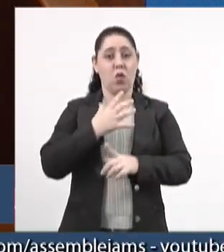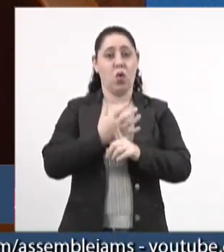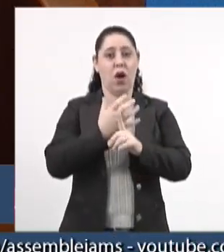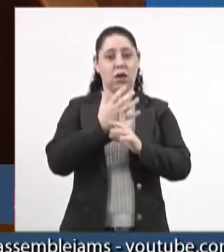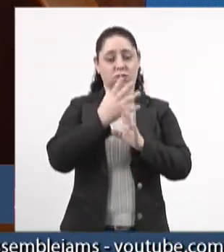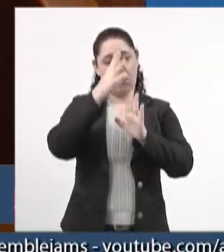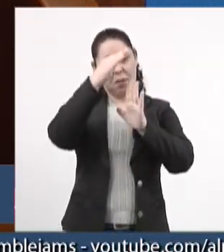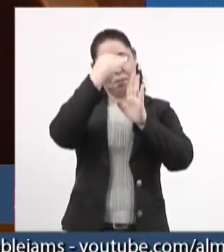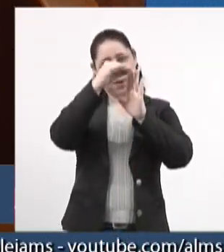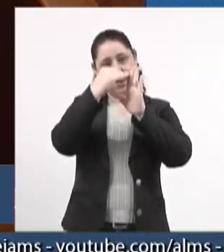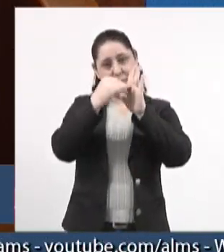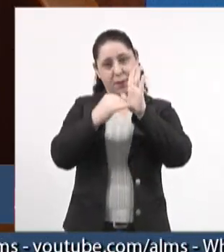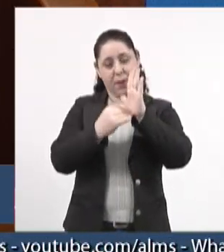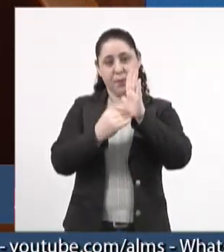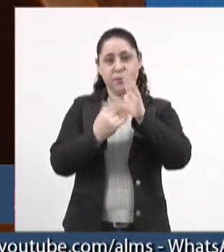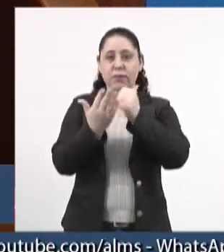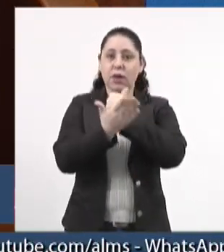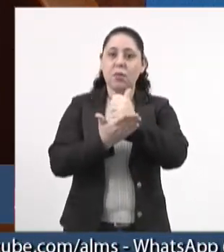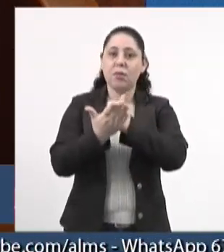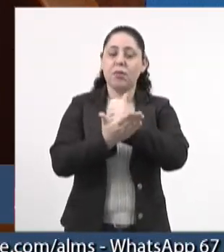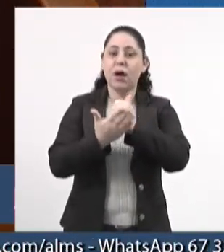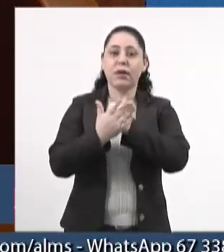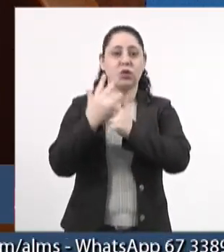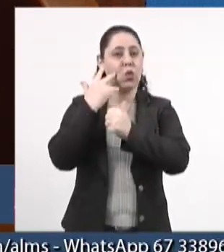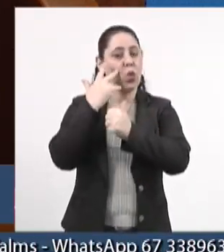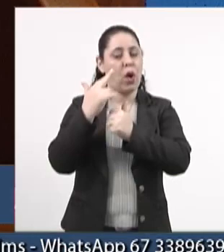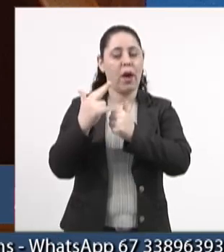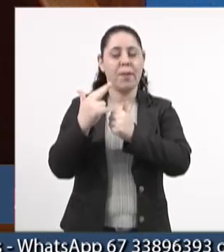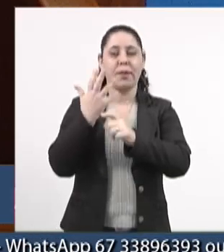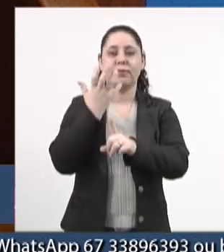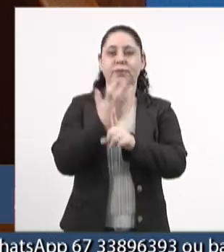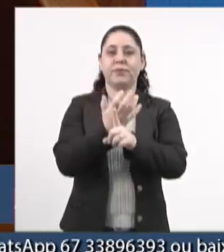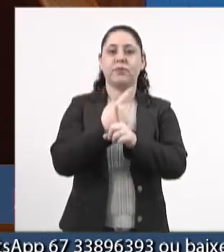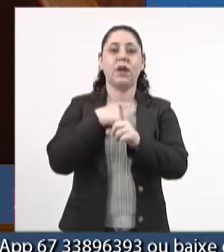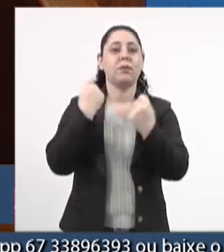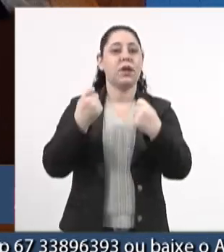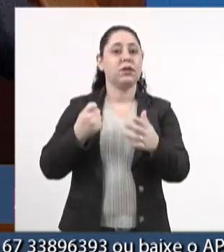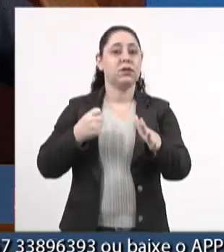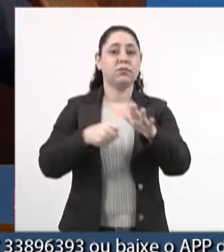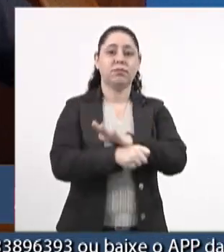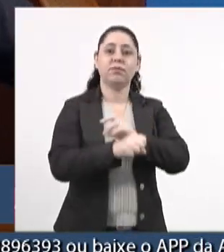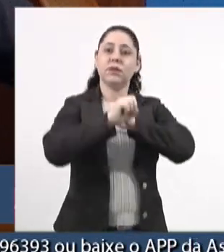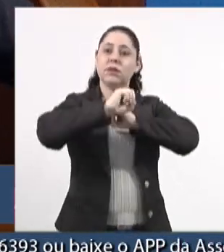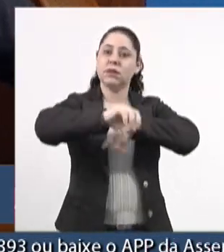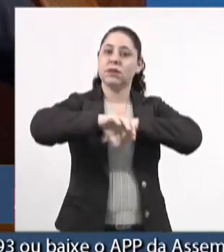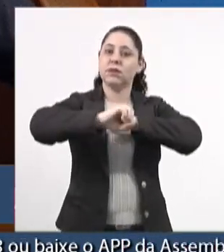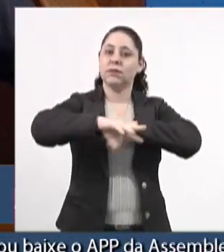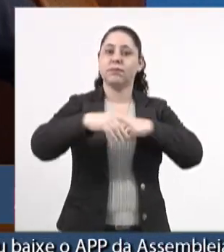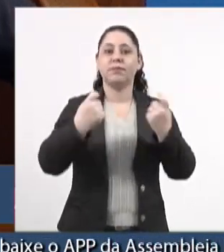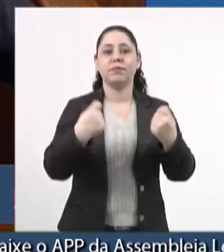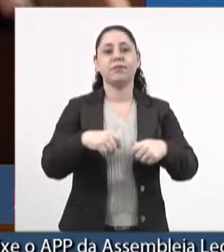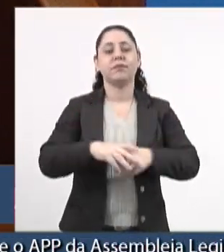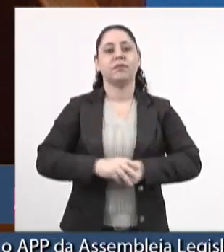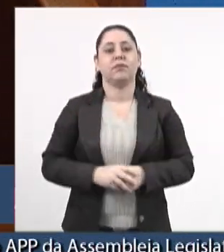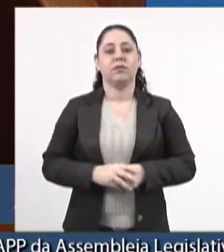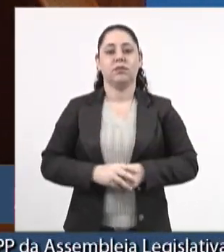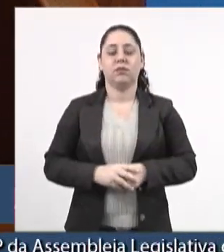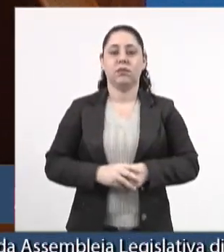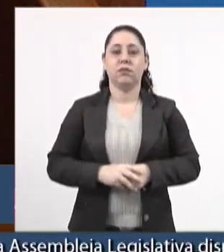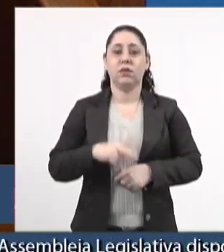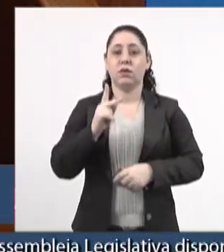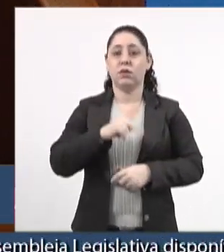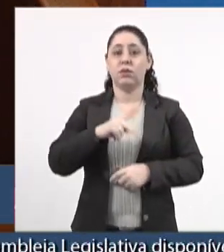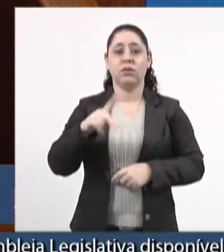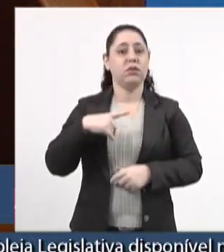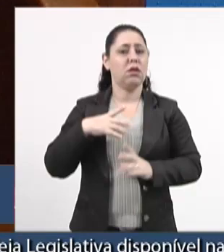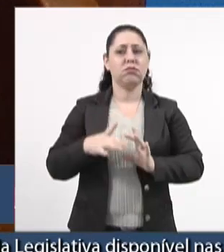que é previsto na base comum curricular, ele tem que aplicar, e o professor